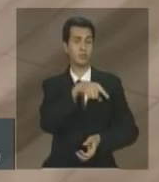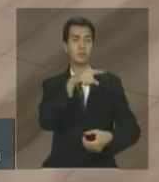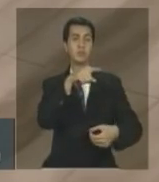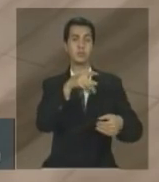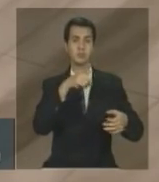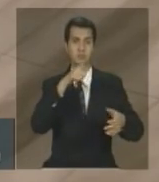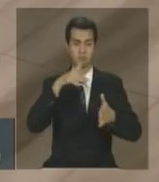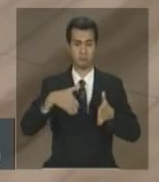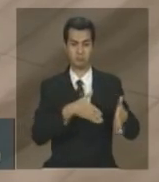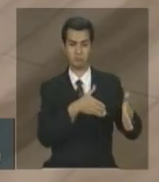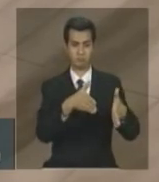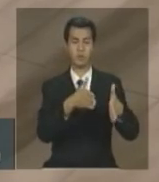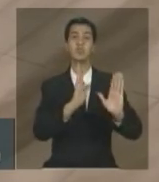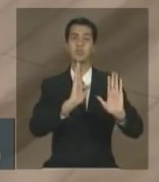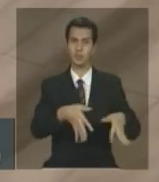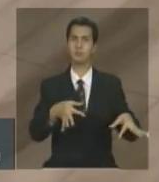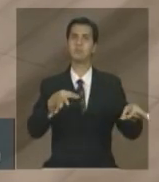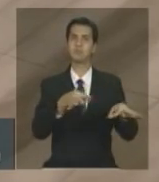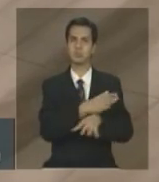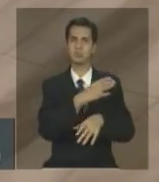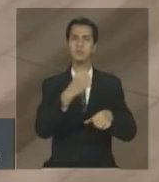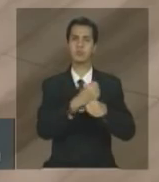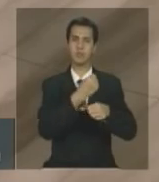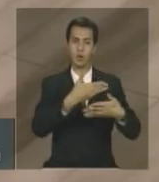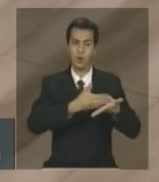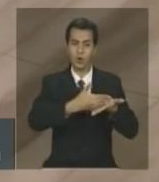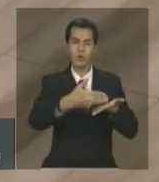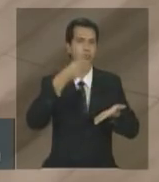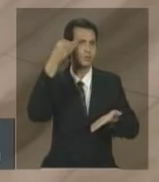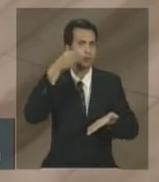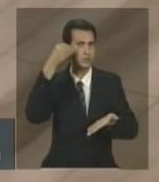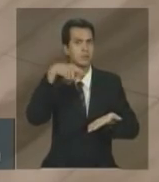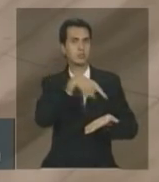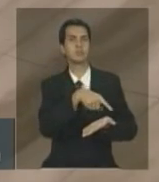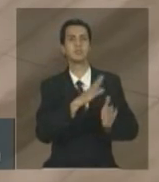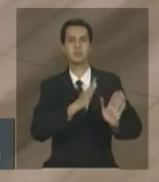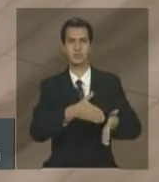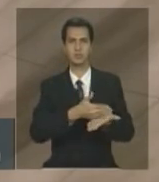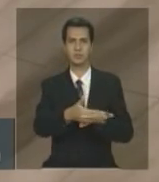haver, este ano, um plano piloto